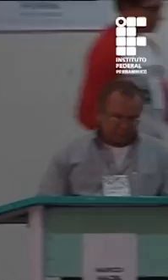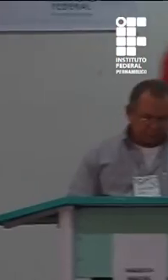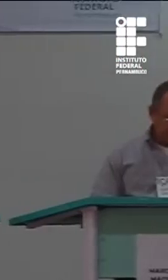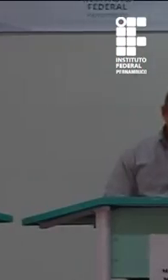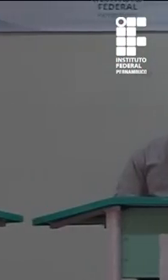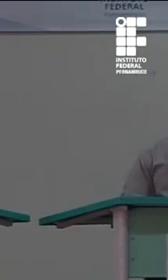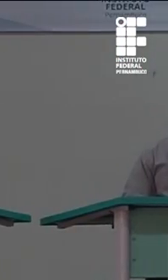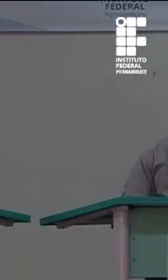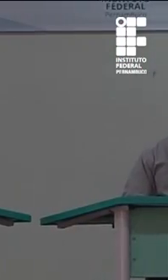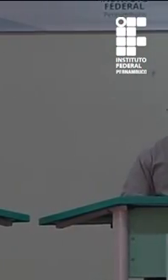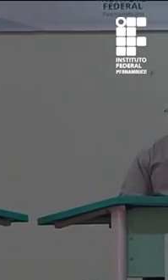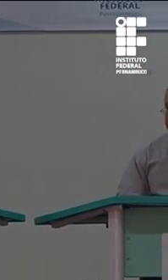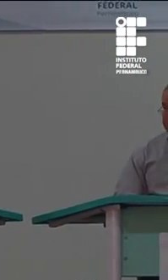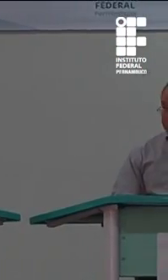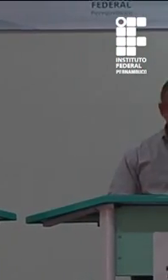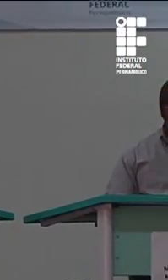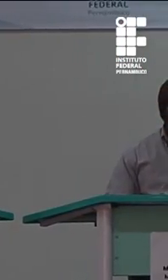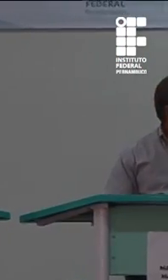José